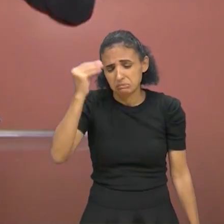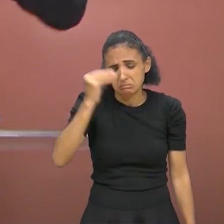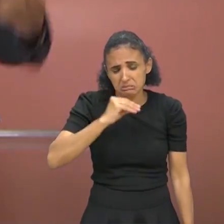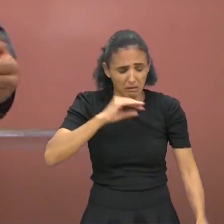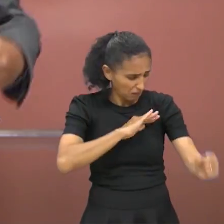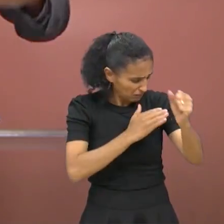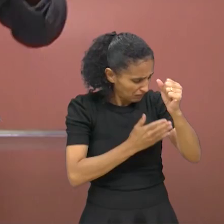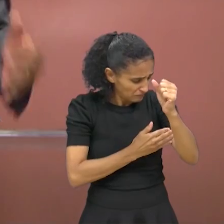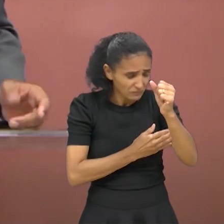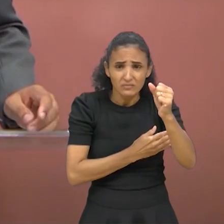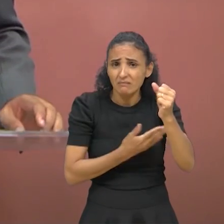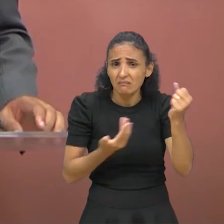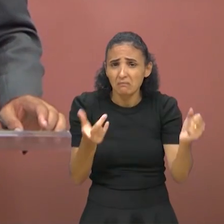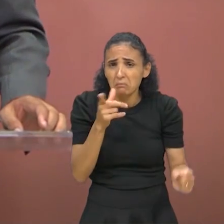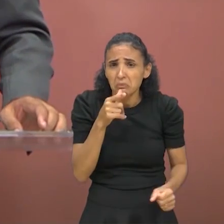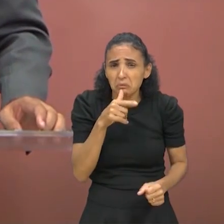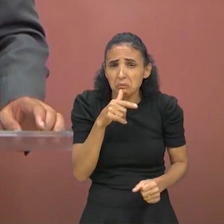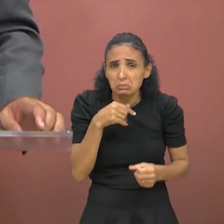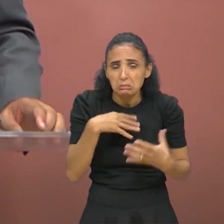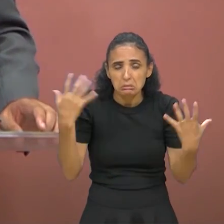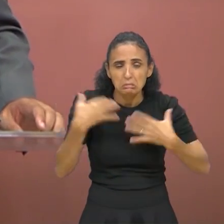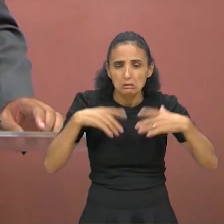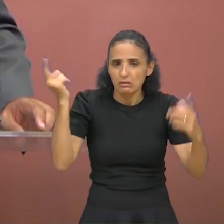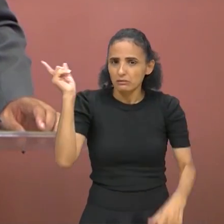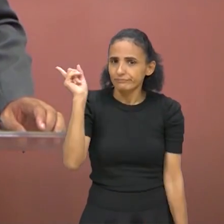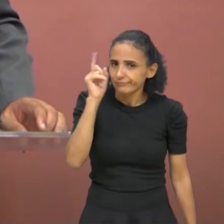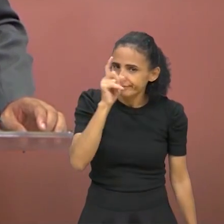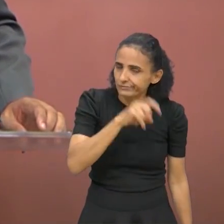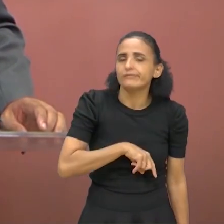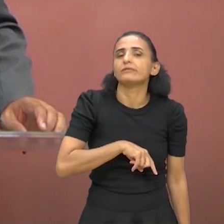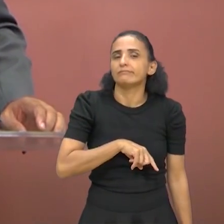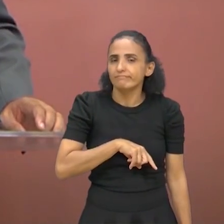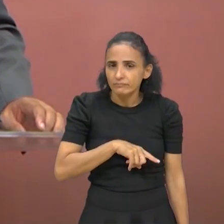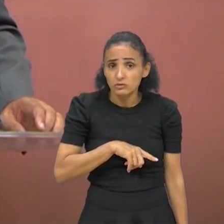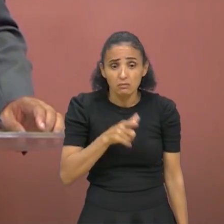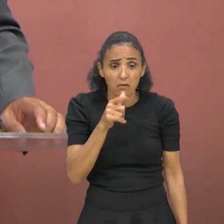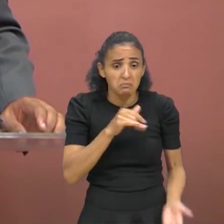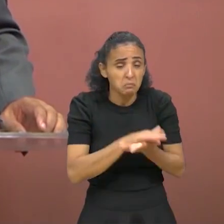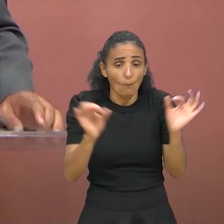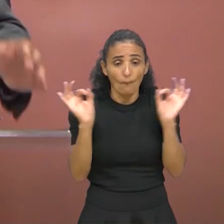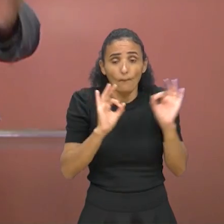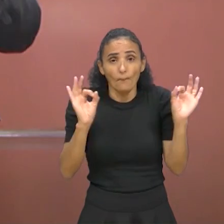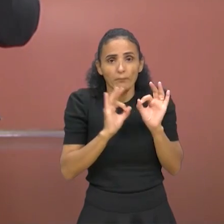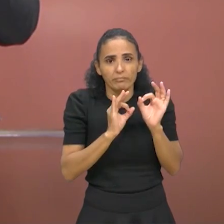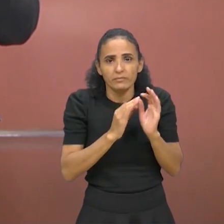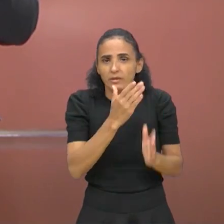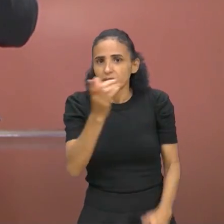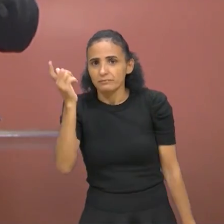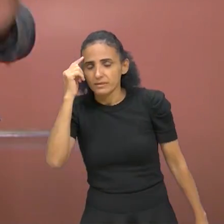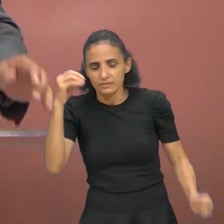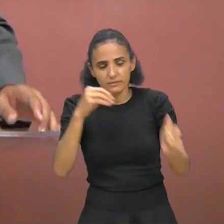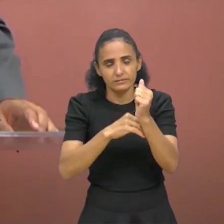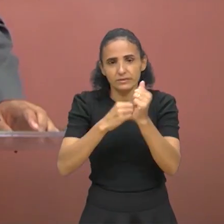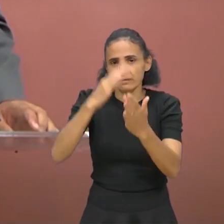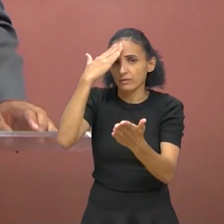embora, porque sem água no deserto a situação realmente é muito difícil. Mas o segredo está em confiar em